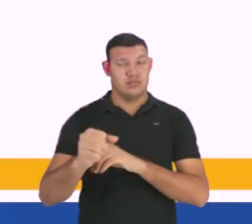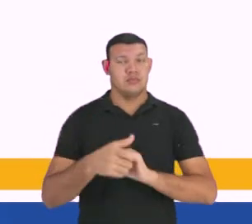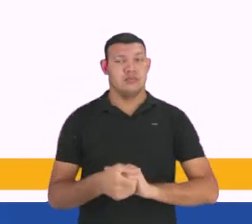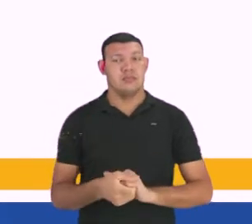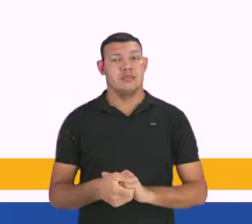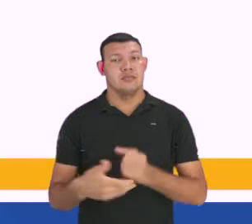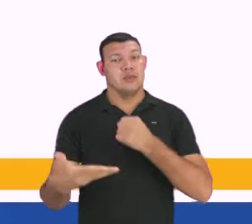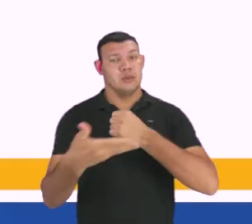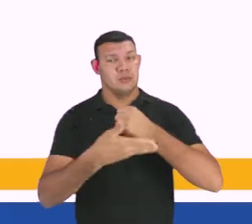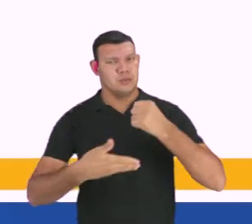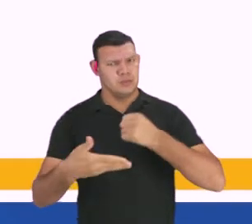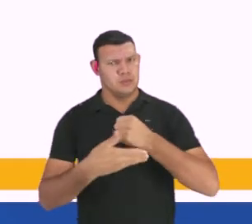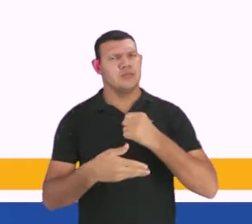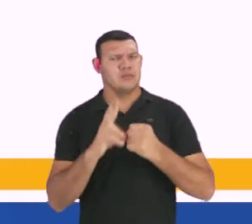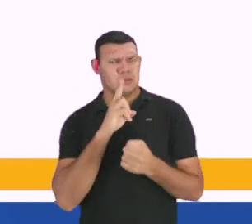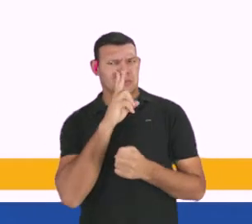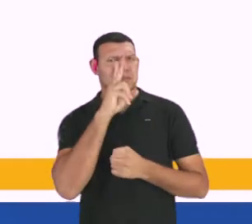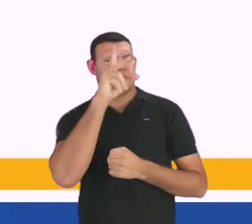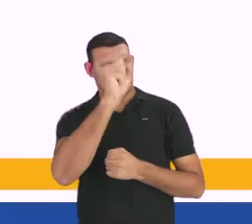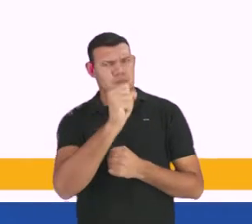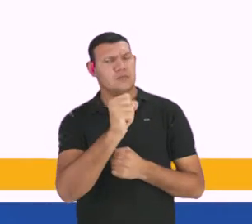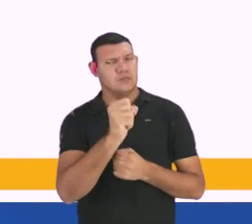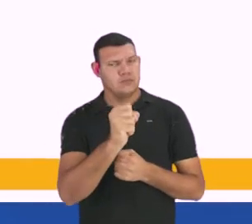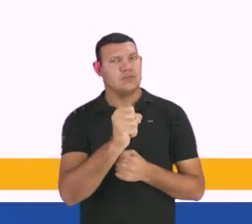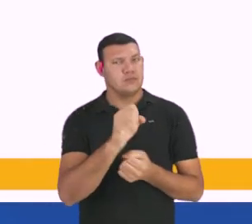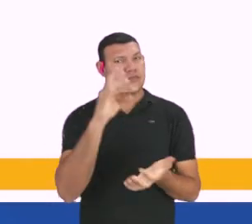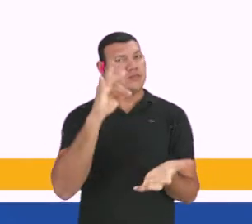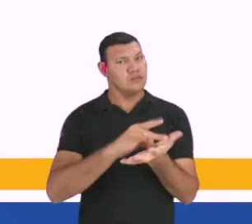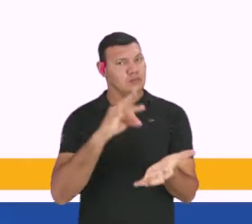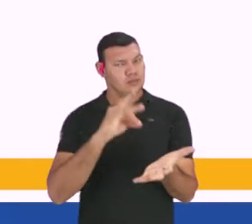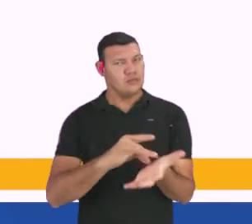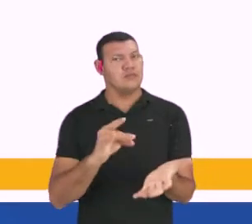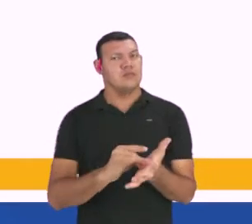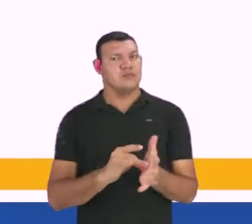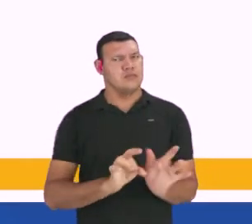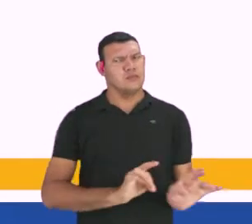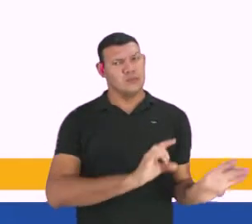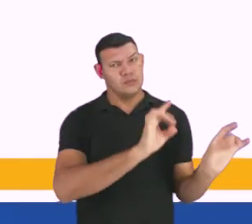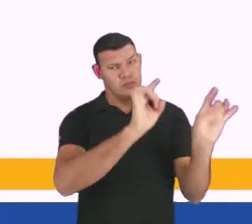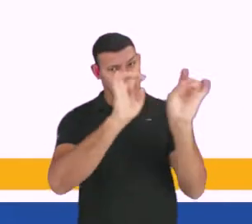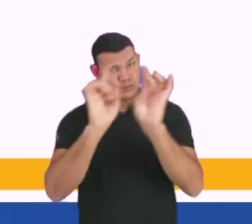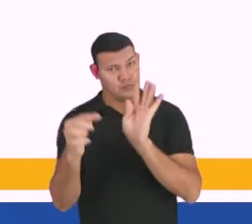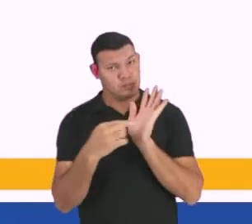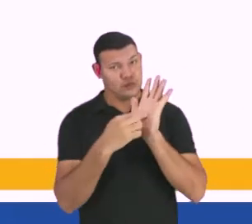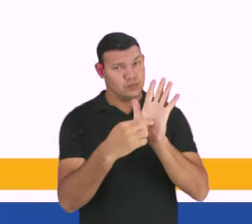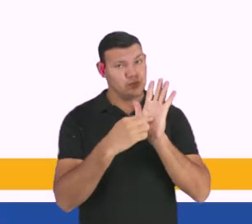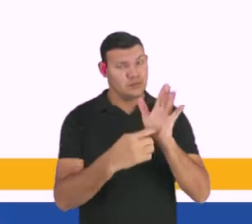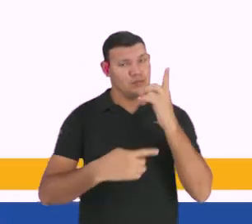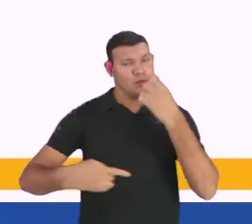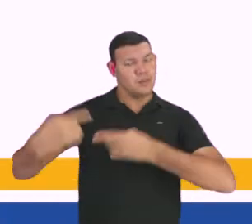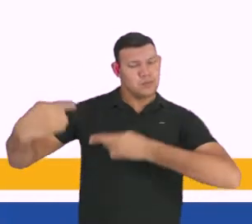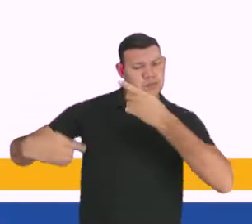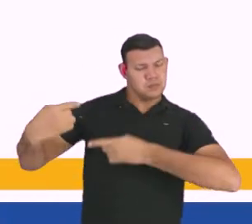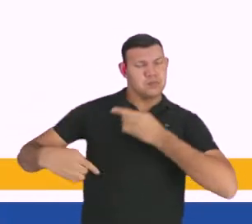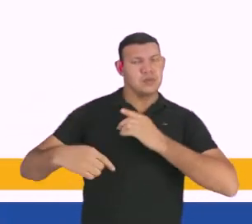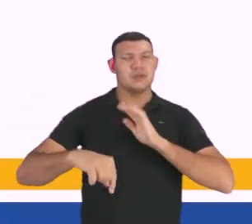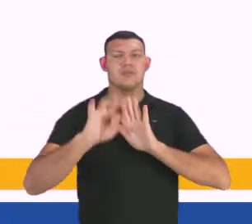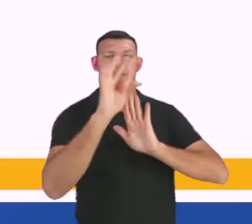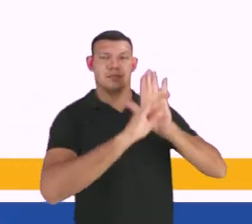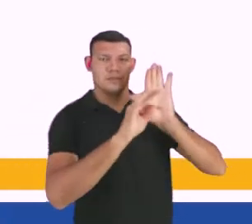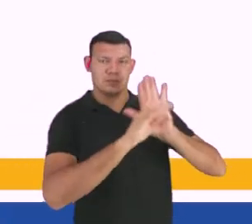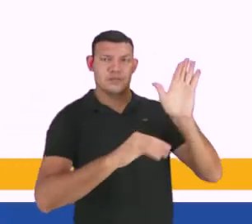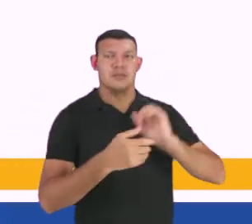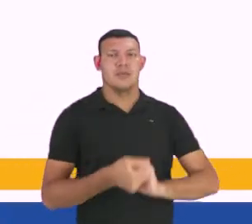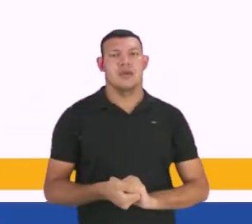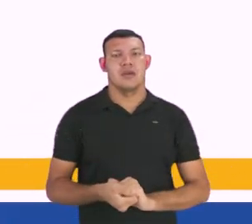numa citação forte e confiável, tá? Que um especialista traz para ser debatido no seu texto. Em um